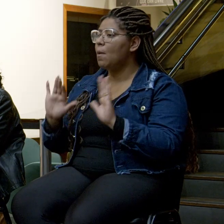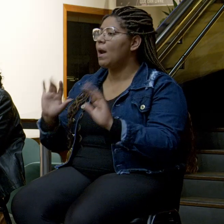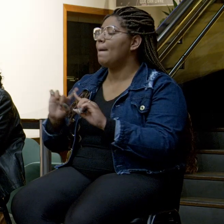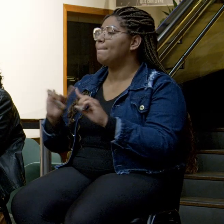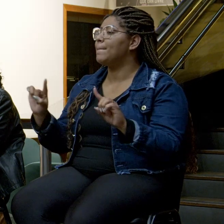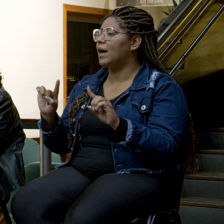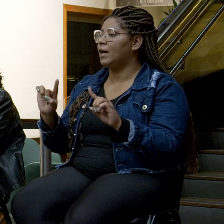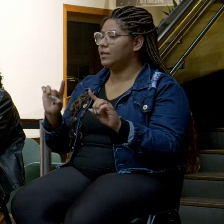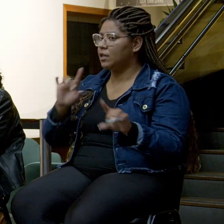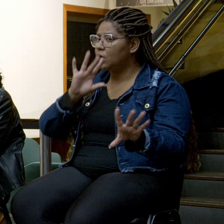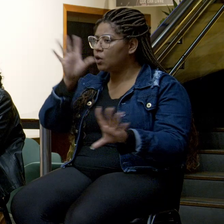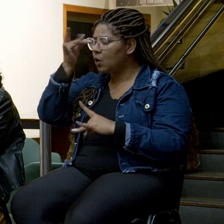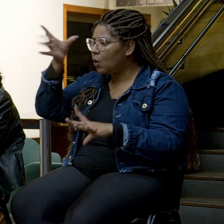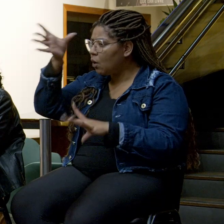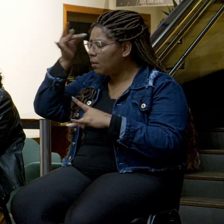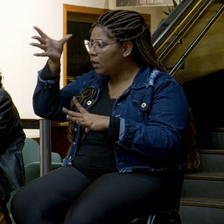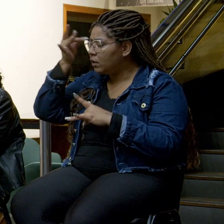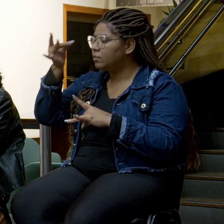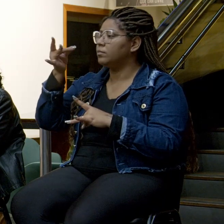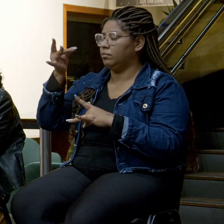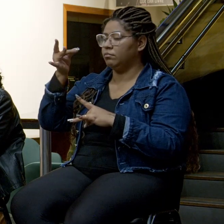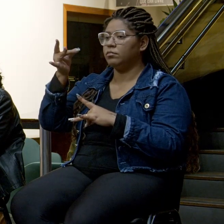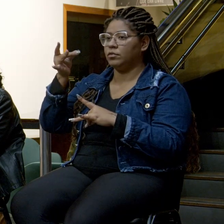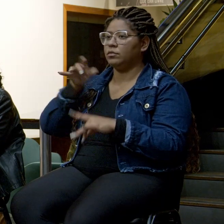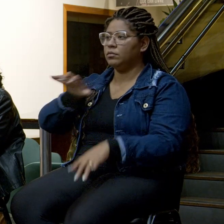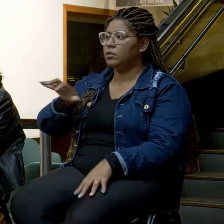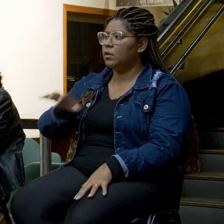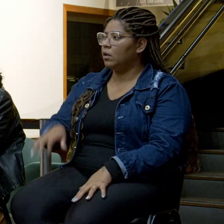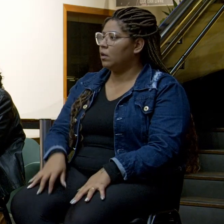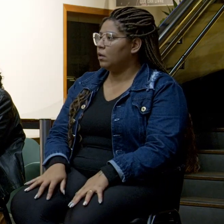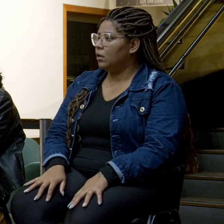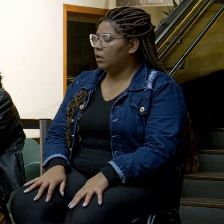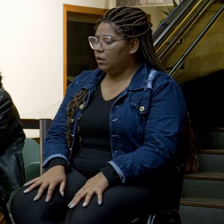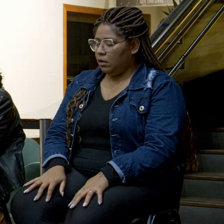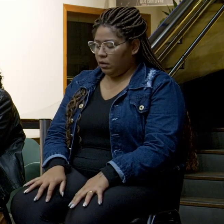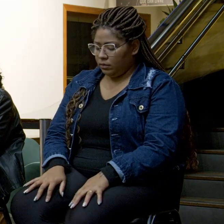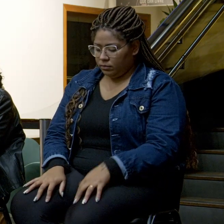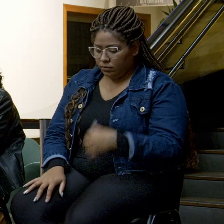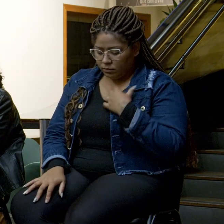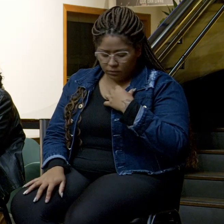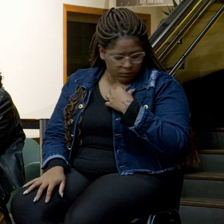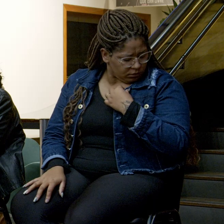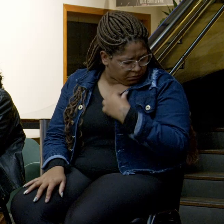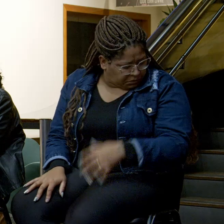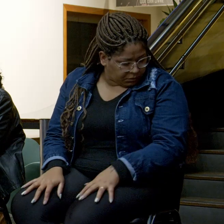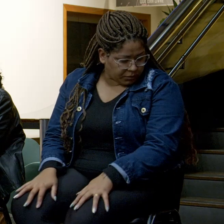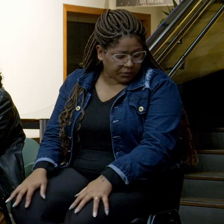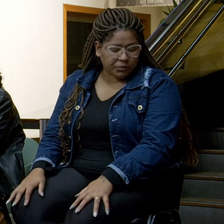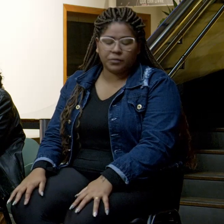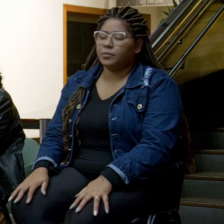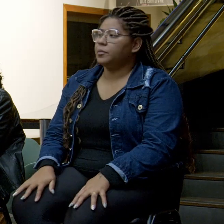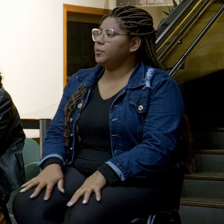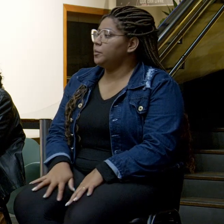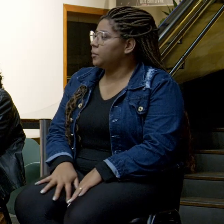mas incorporando as questões dessa condição, né? Assim, e no momento que a